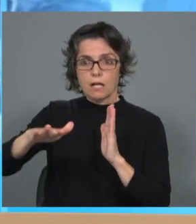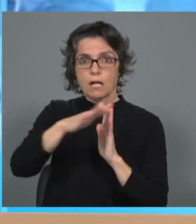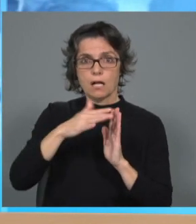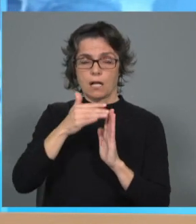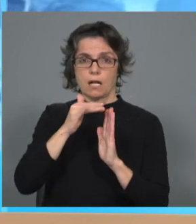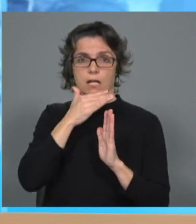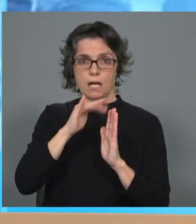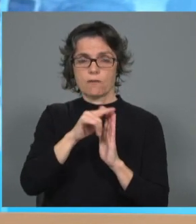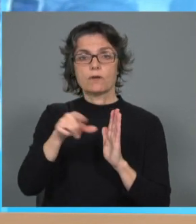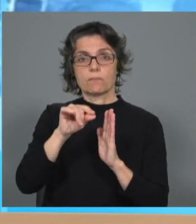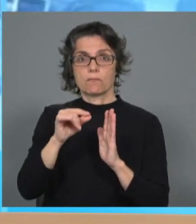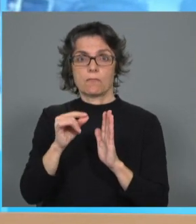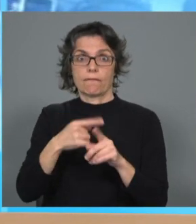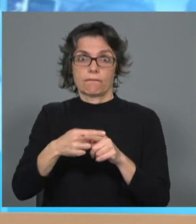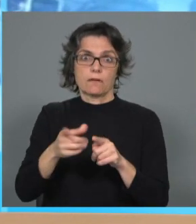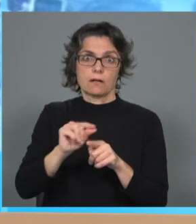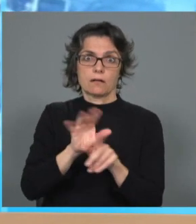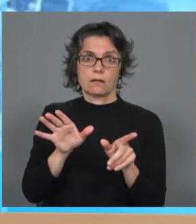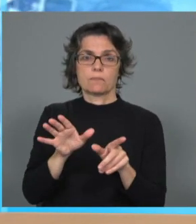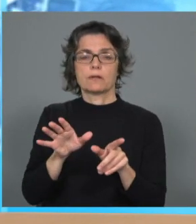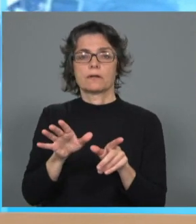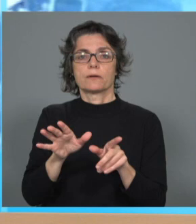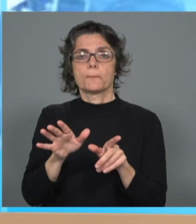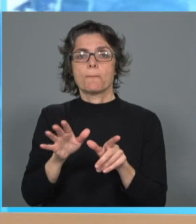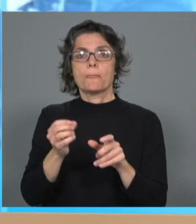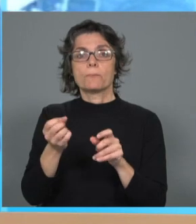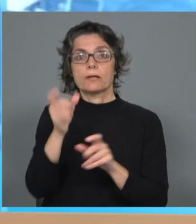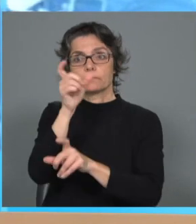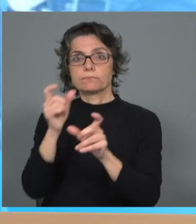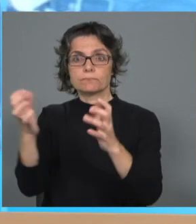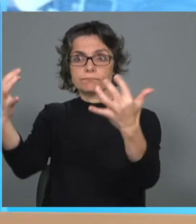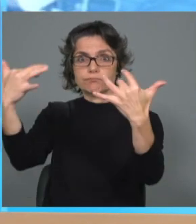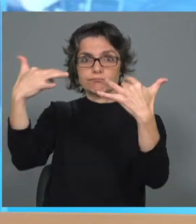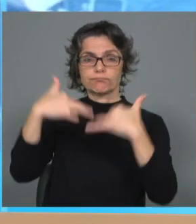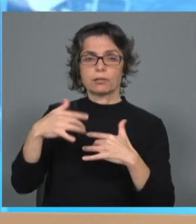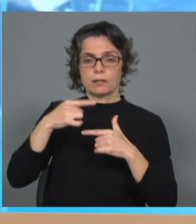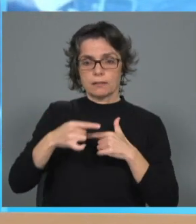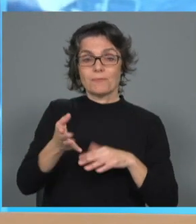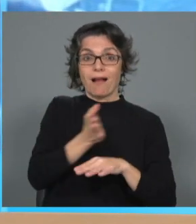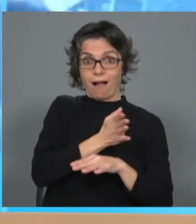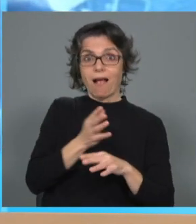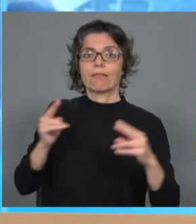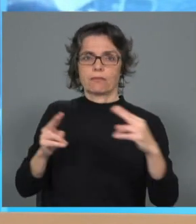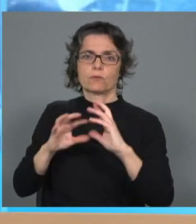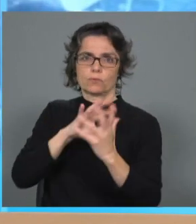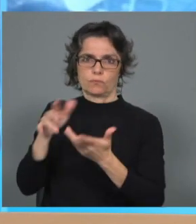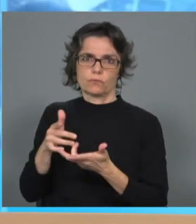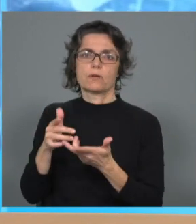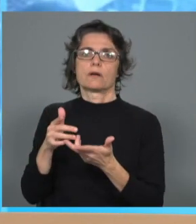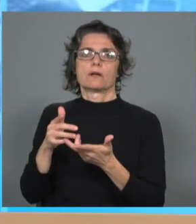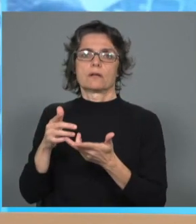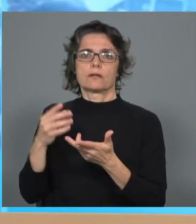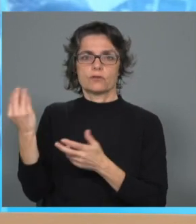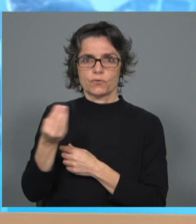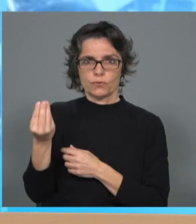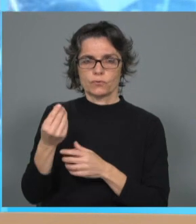a preparar-nos com entusiasmo para o acolhimento dos peregrinos naquilo que será a semana que antecede a Jornada Mundial da Juventude. Temos uma aposta